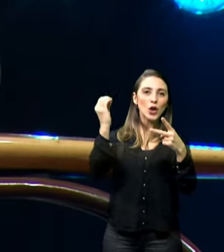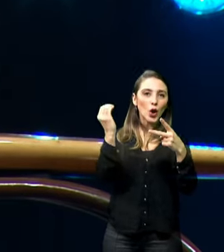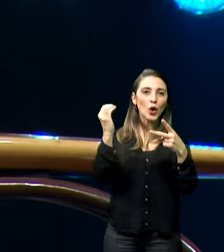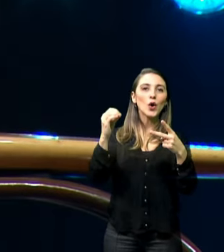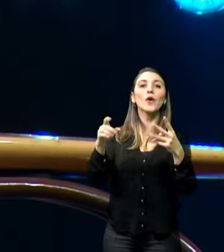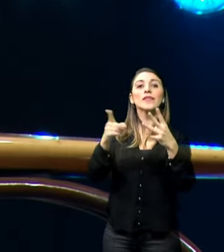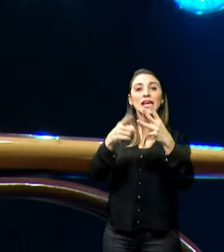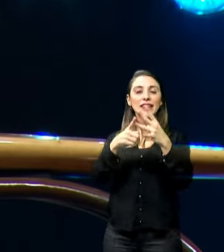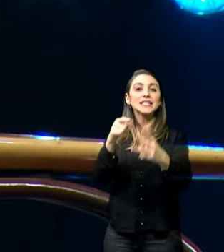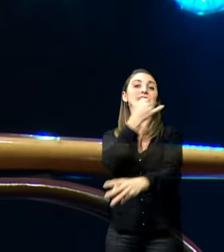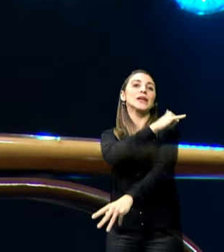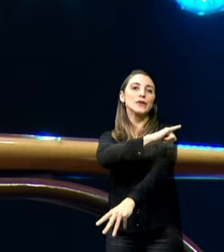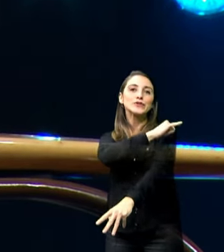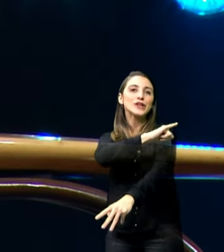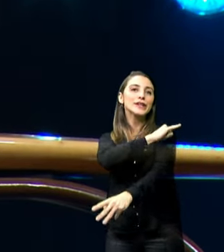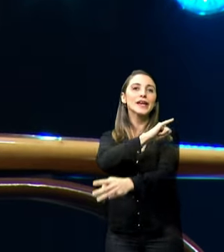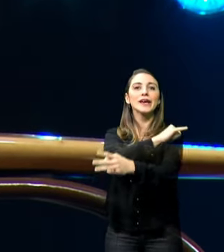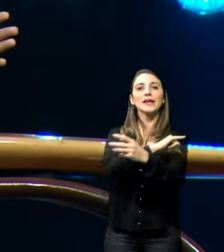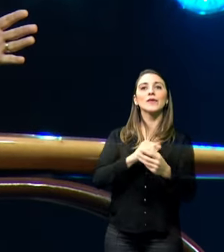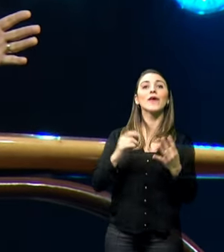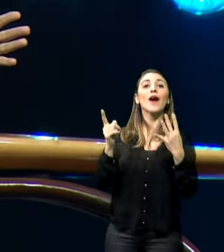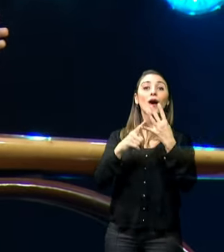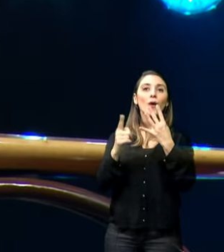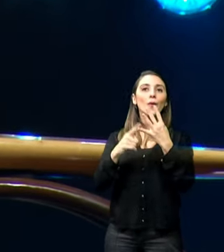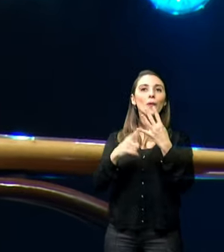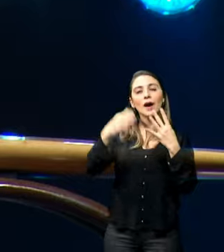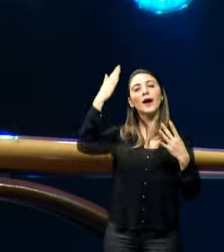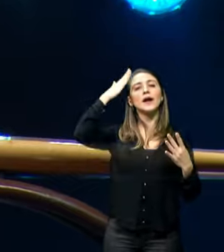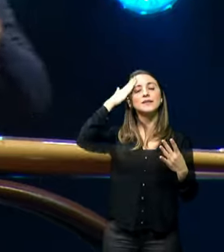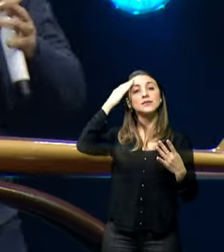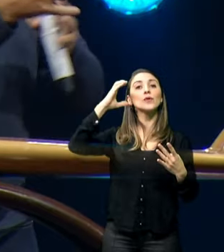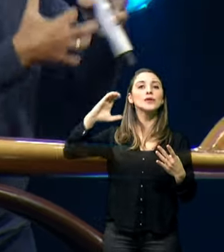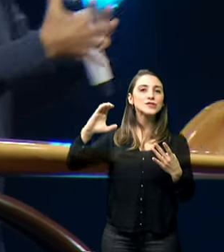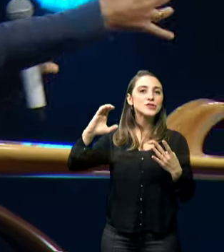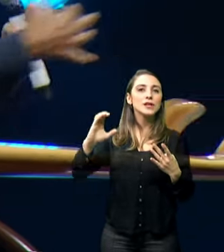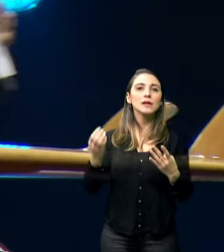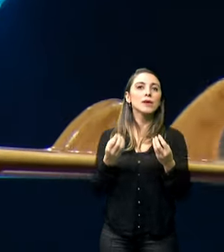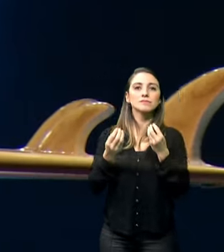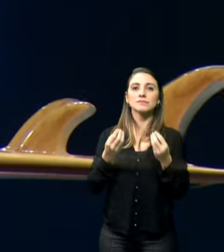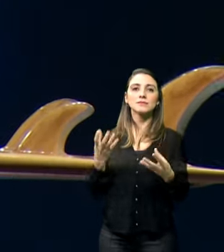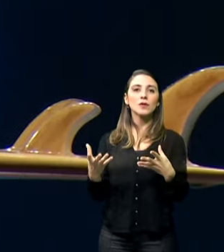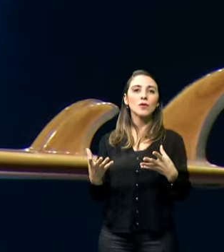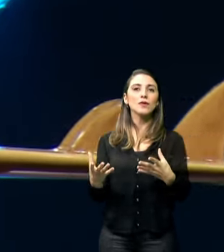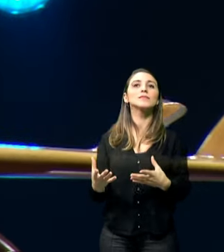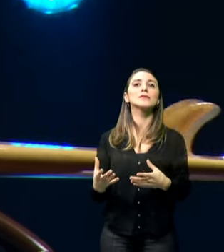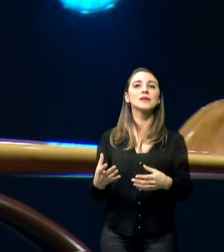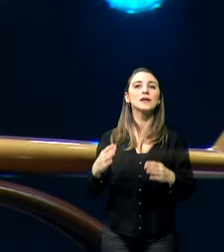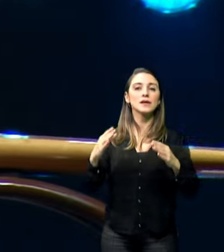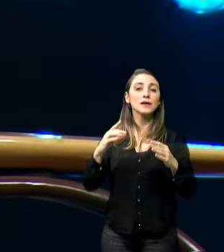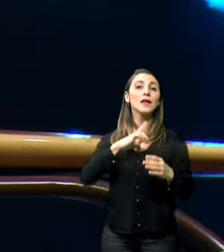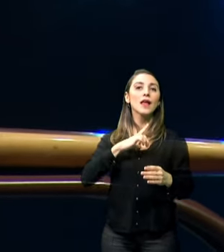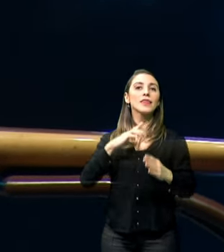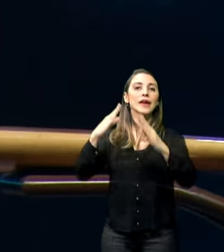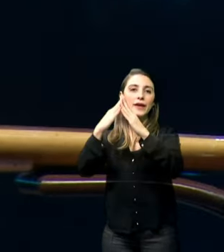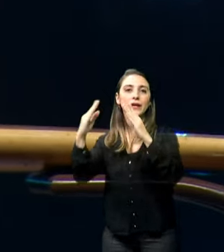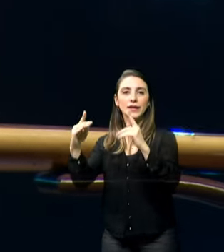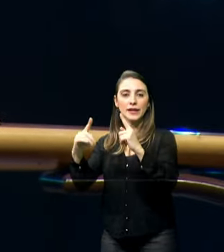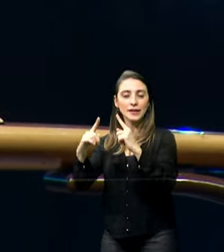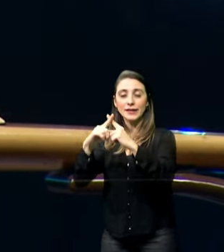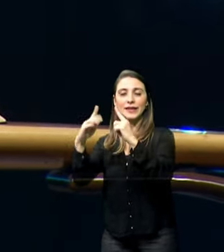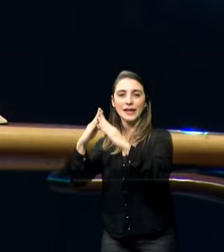É impossível. É impossível. O corpo funciona com seus membros. Só tem